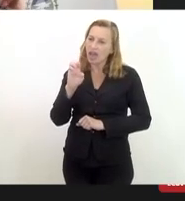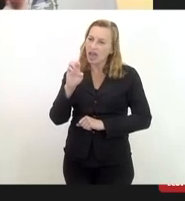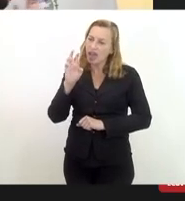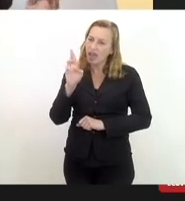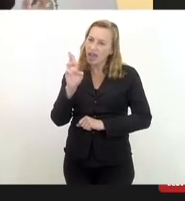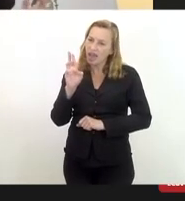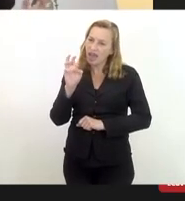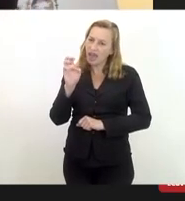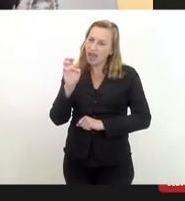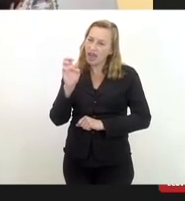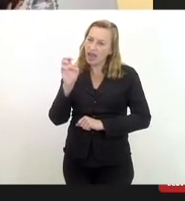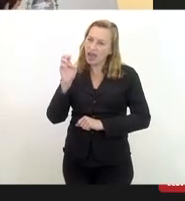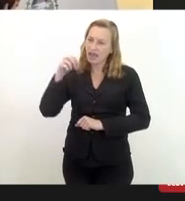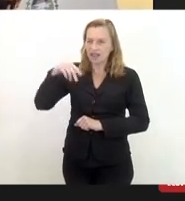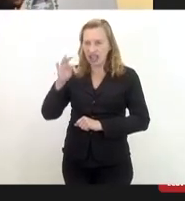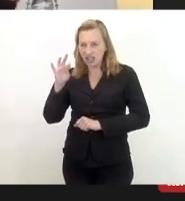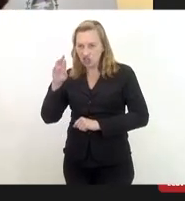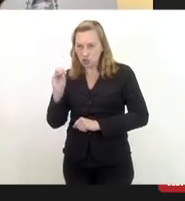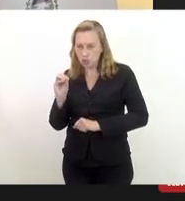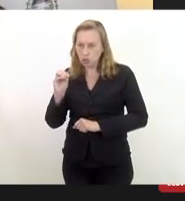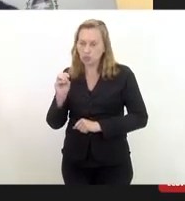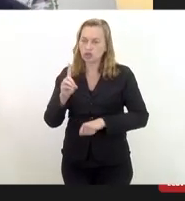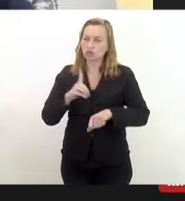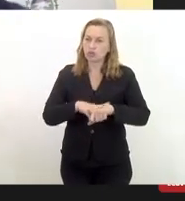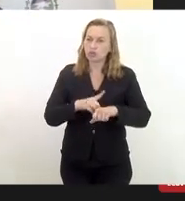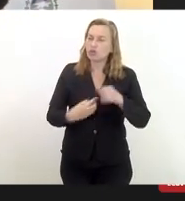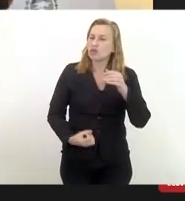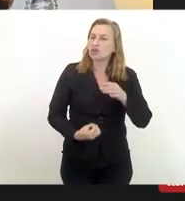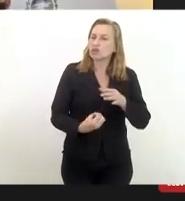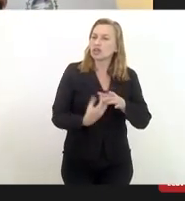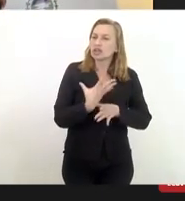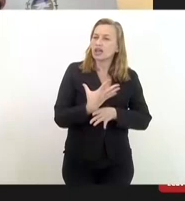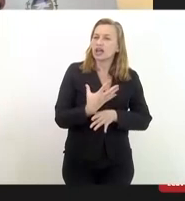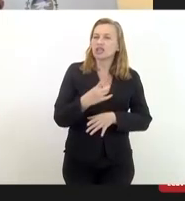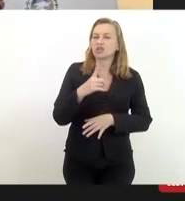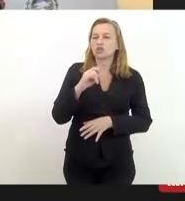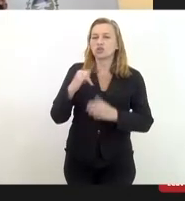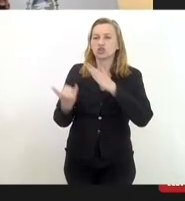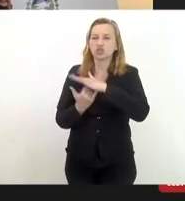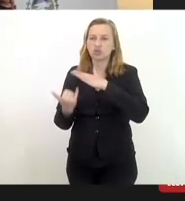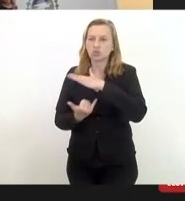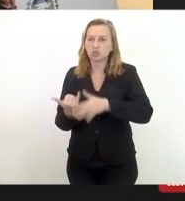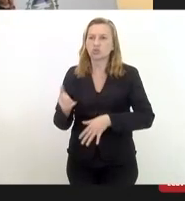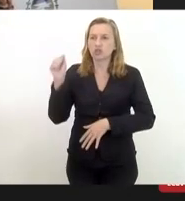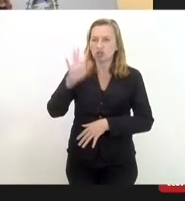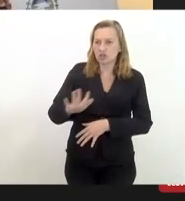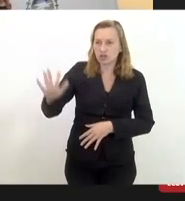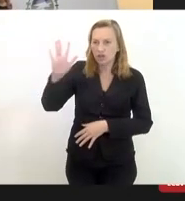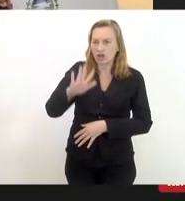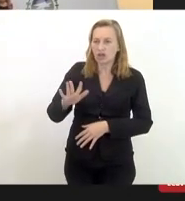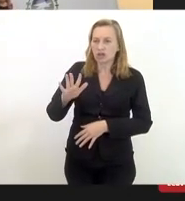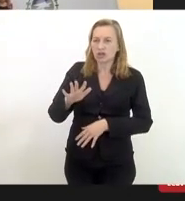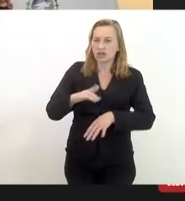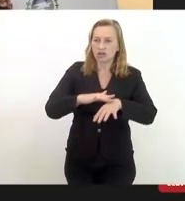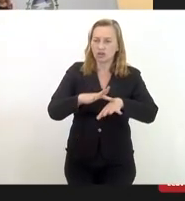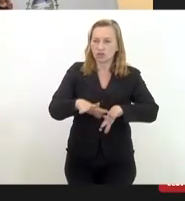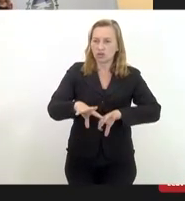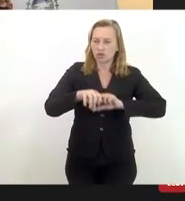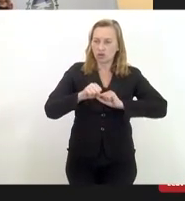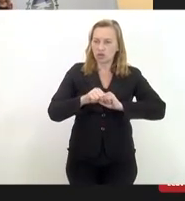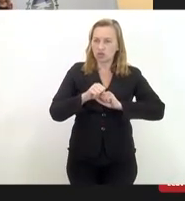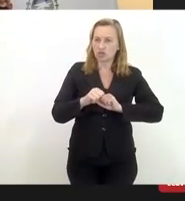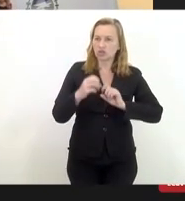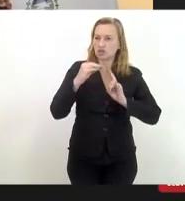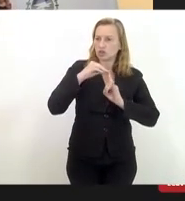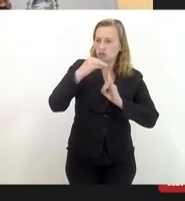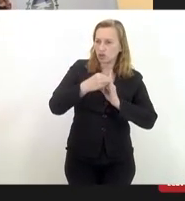foi construído o Hospital Nacional de Infectologia, o Instituto Nacional de Infectologia, na Fiocruz. O Instituto